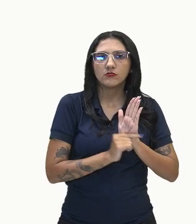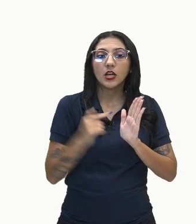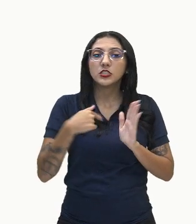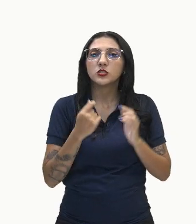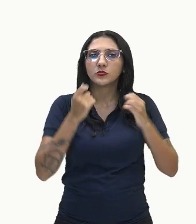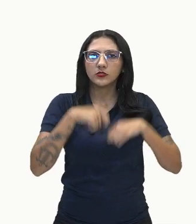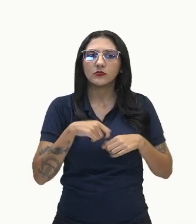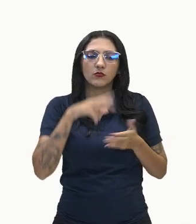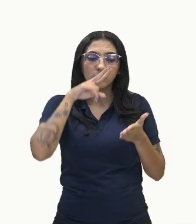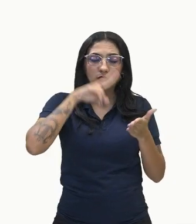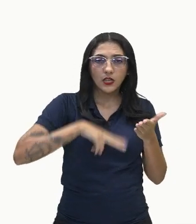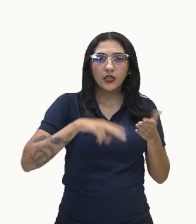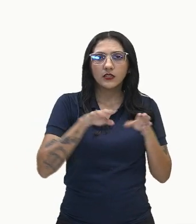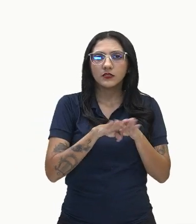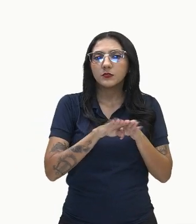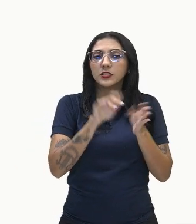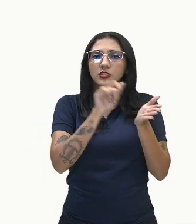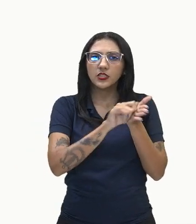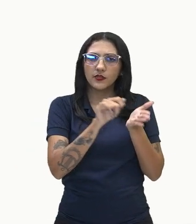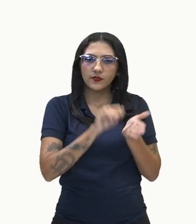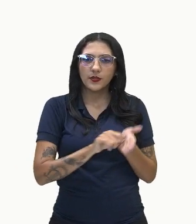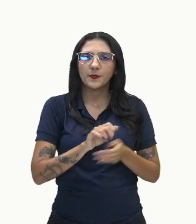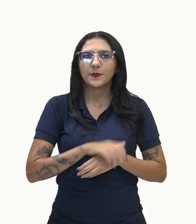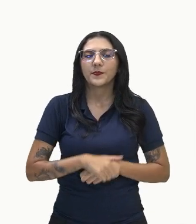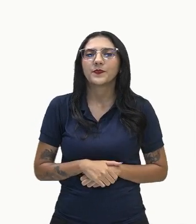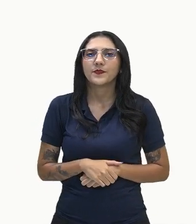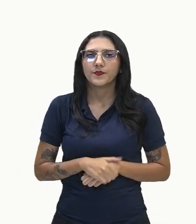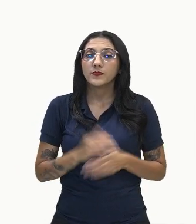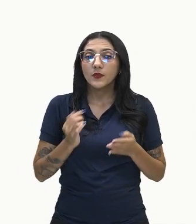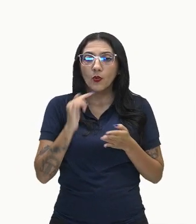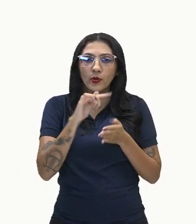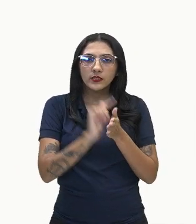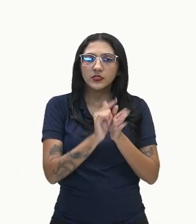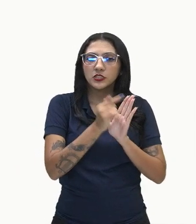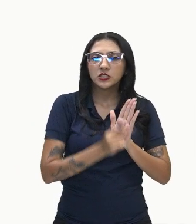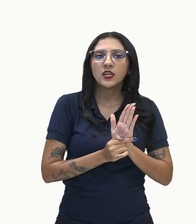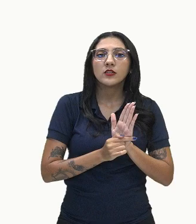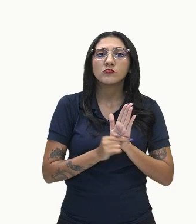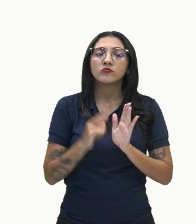escreve. Então, esses gêneros textuais, eles têm uma